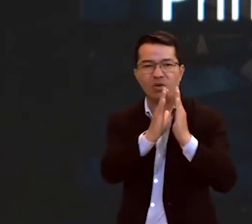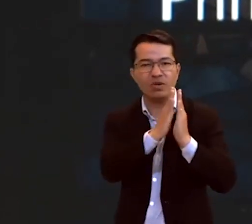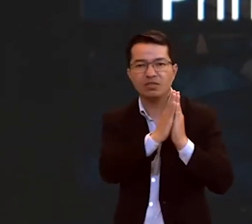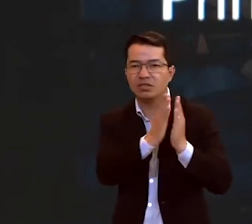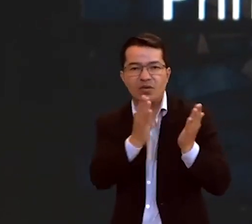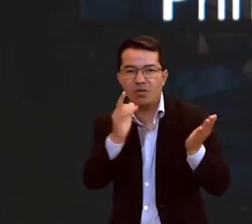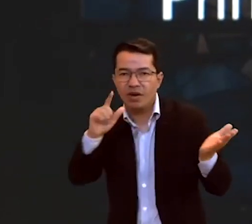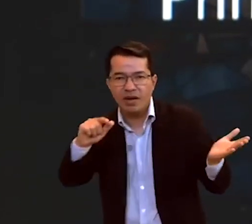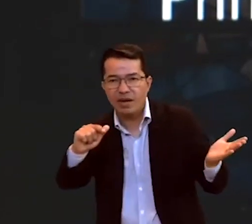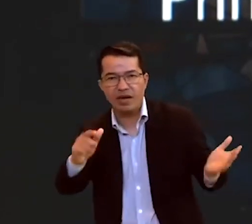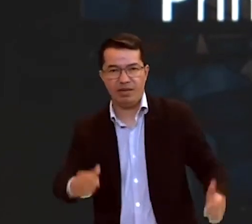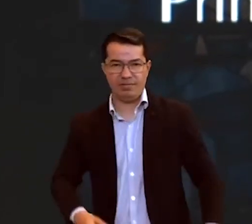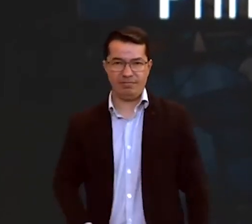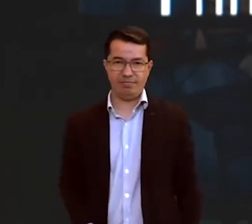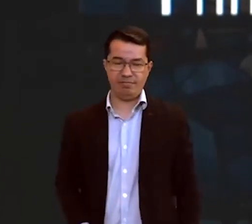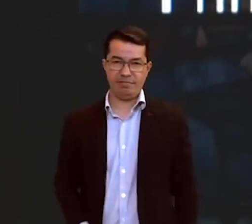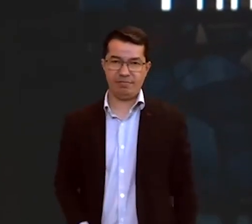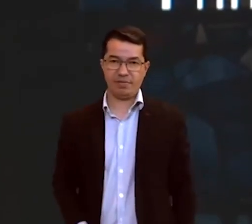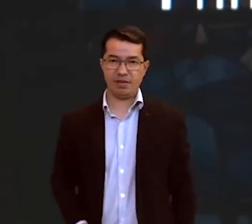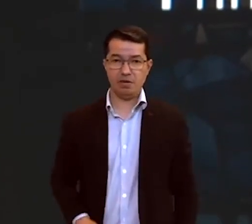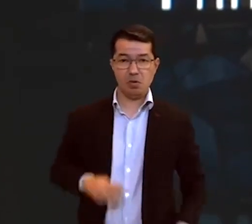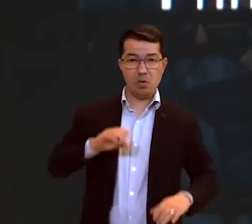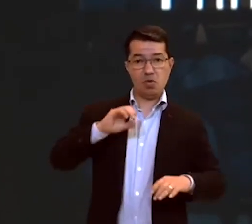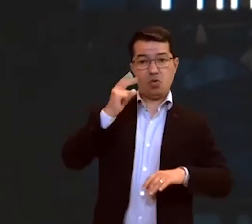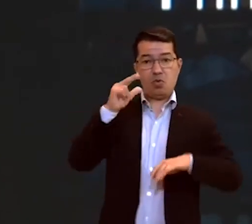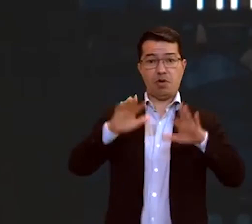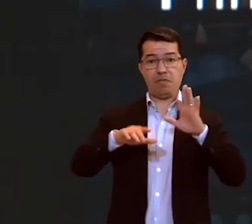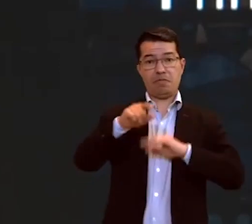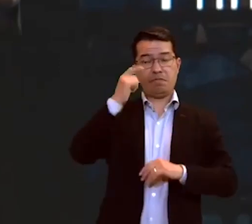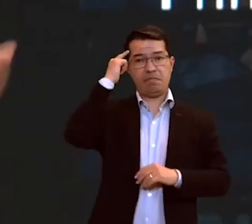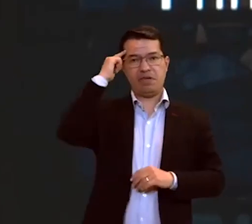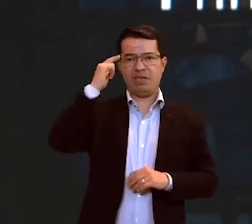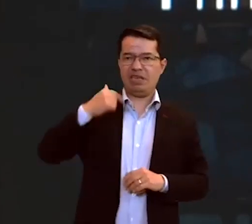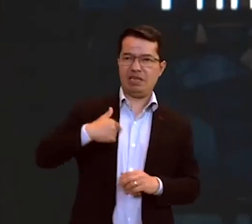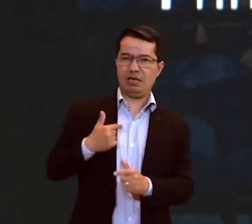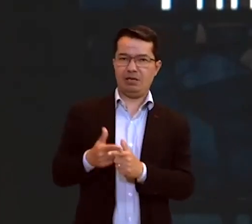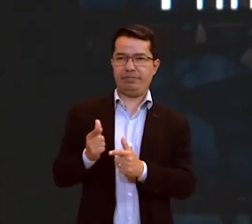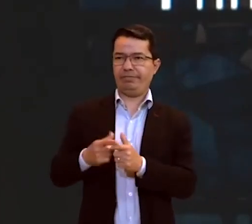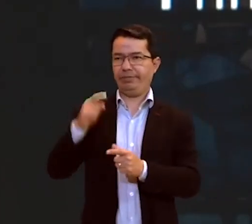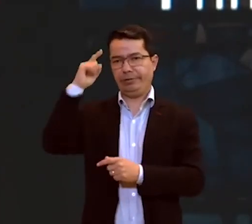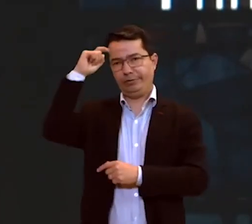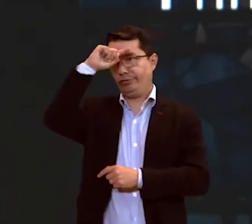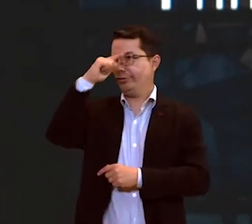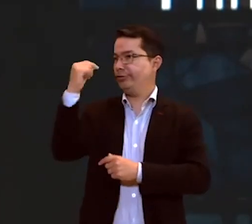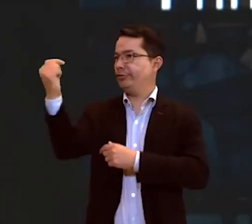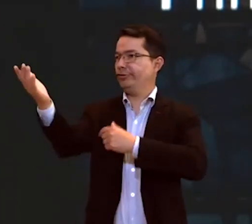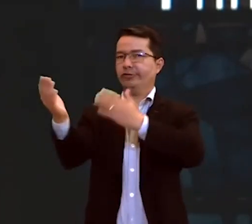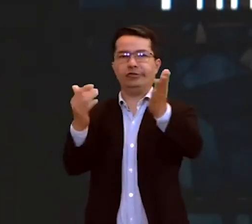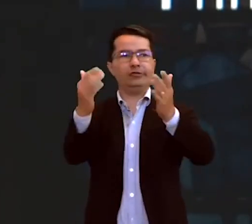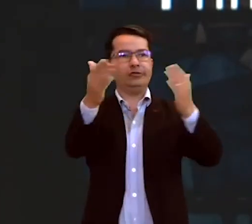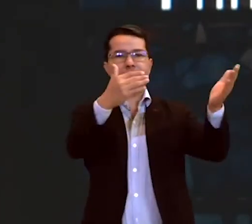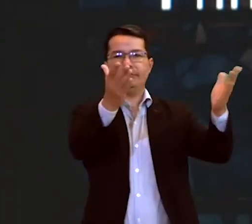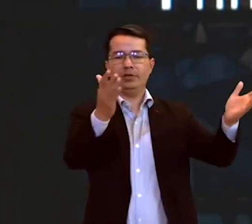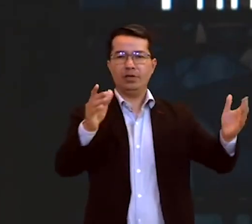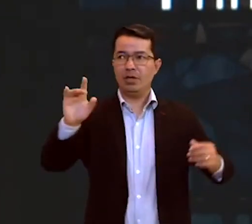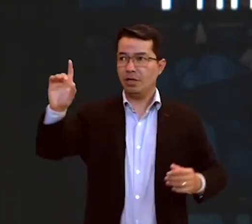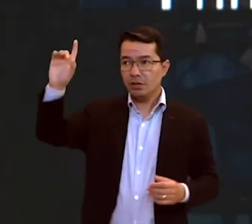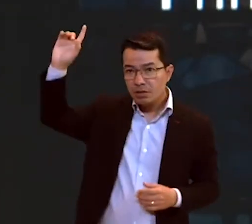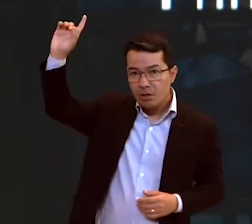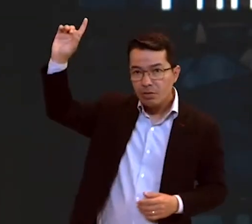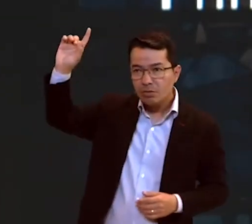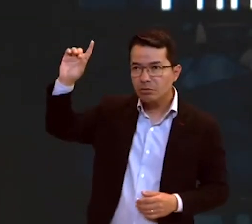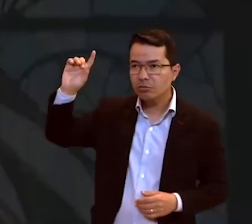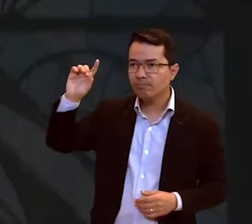mas o meu problema, a minha aflição não é tão grande comparada a talvez tantos problemas, mas Deus está interessado em